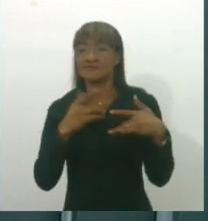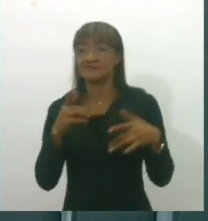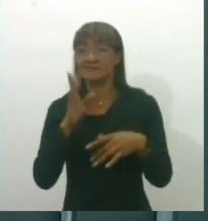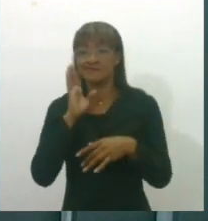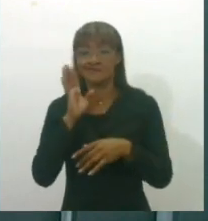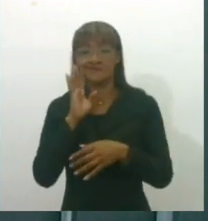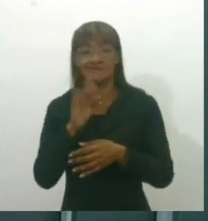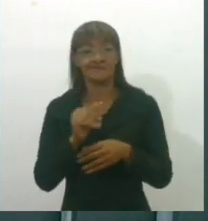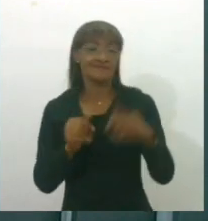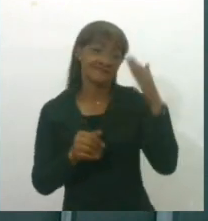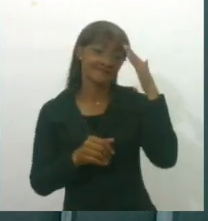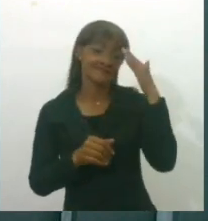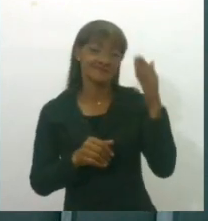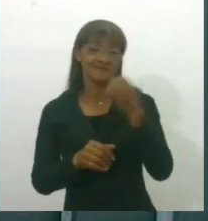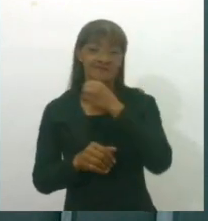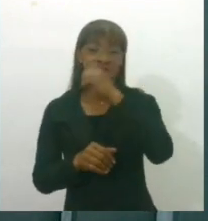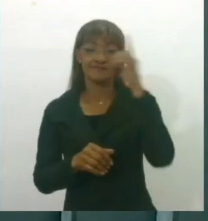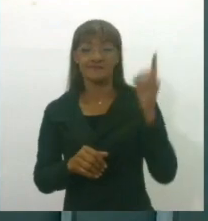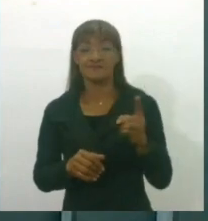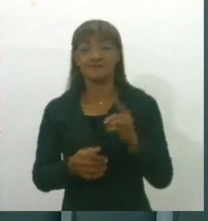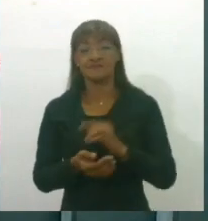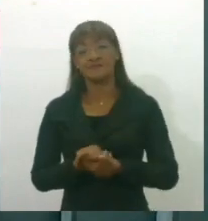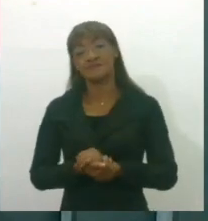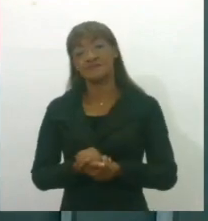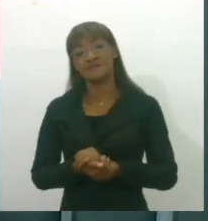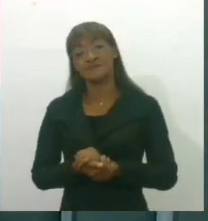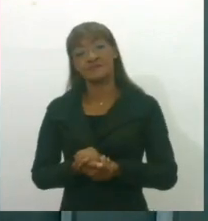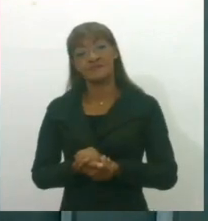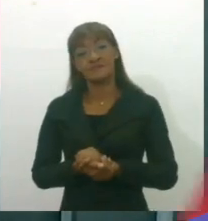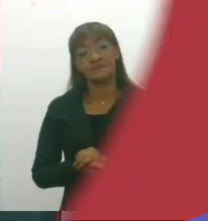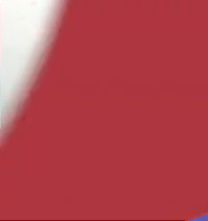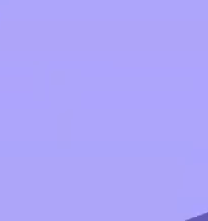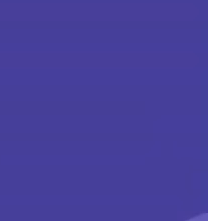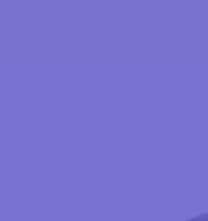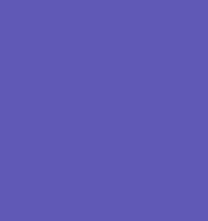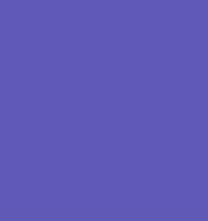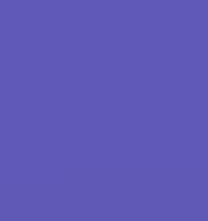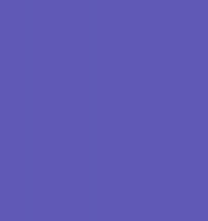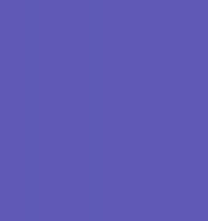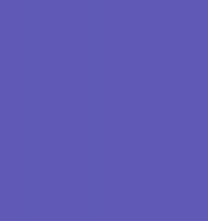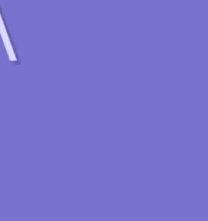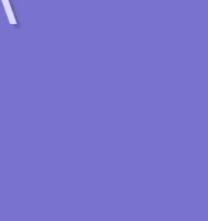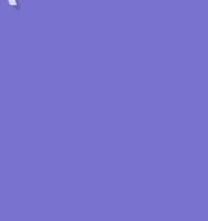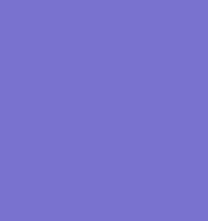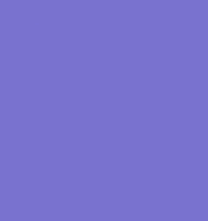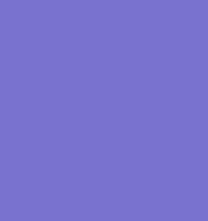um bom dia. Bom dia. Vamos doar sangue, gente. É importante. É realmente doar vida.